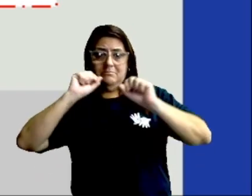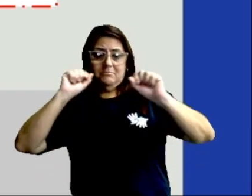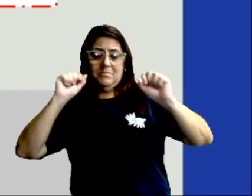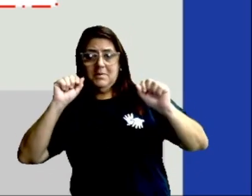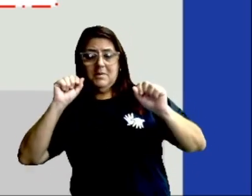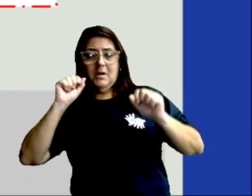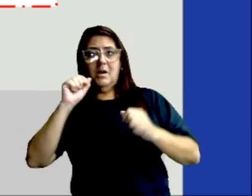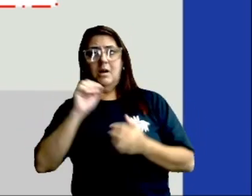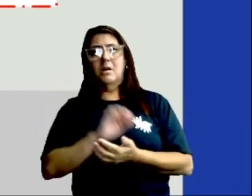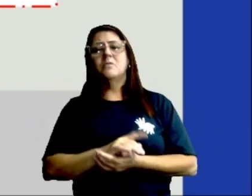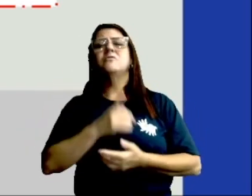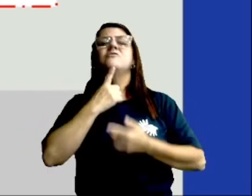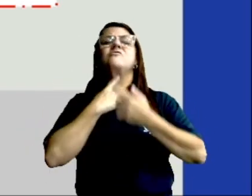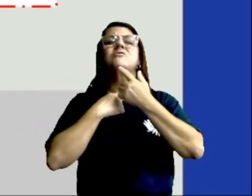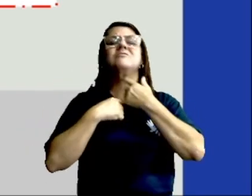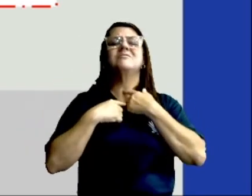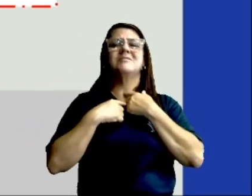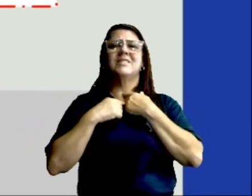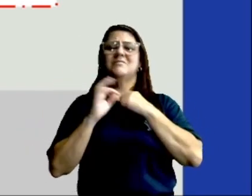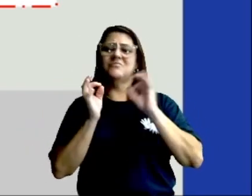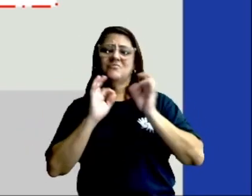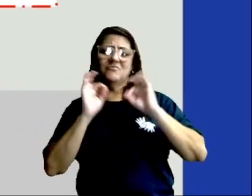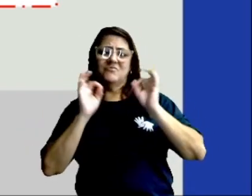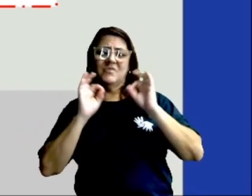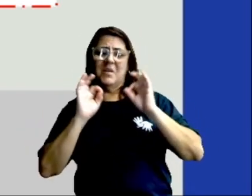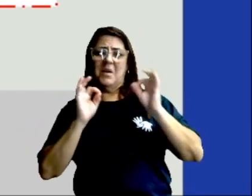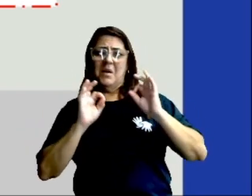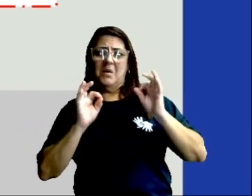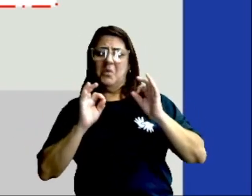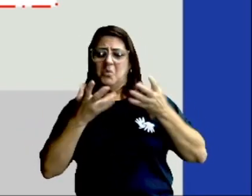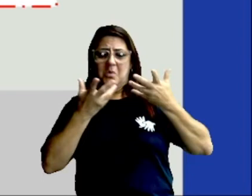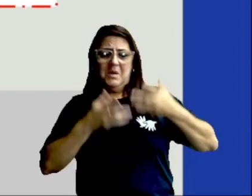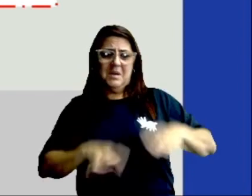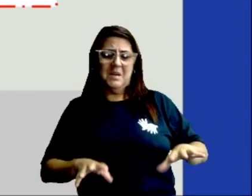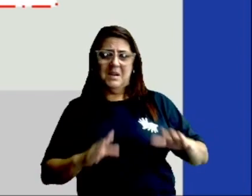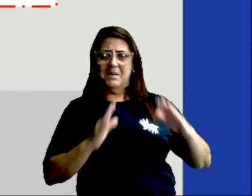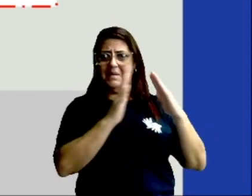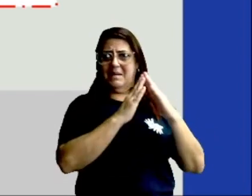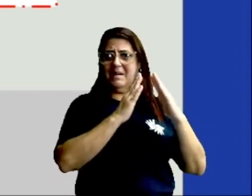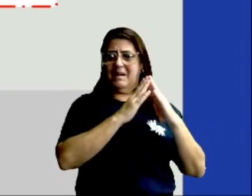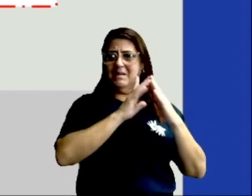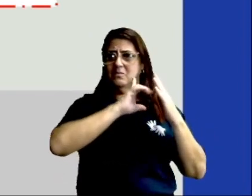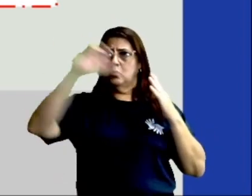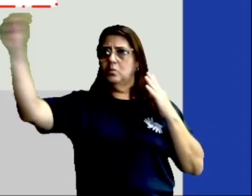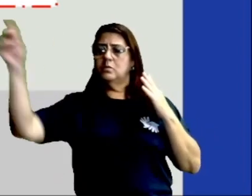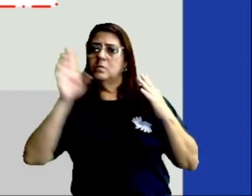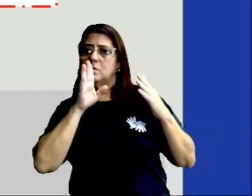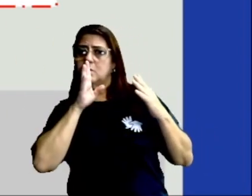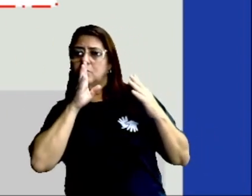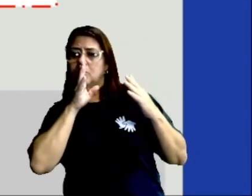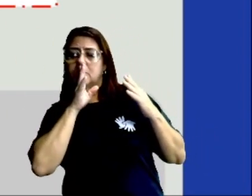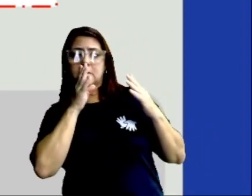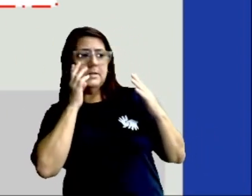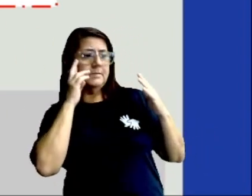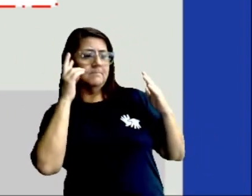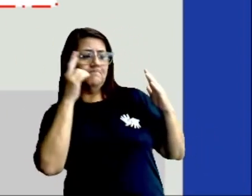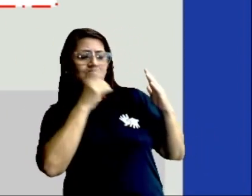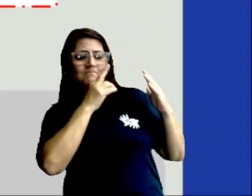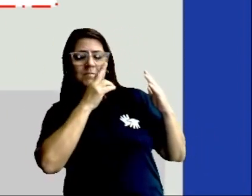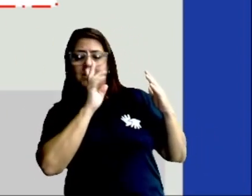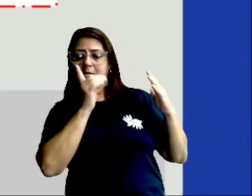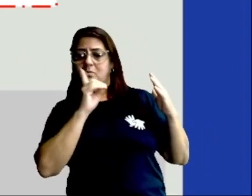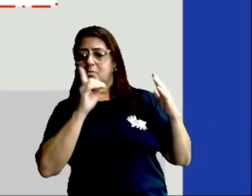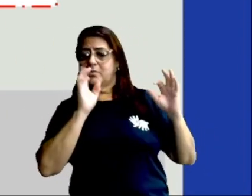Veio-me então o desejo de não passar mais nenhuma hora naquela casa, partir sem dizer nada, deixar quanto antes